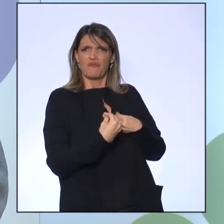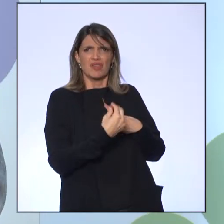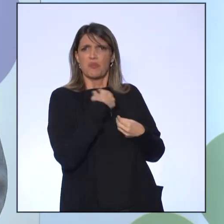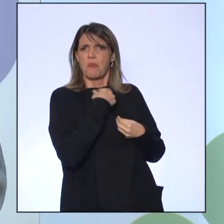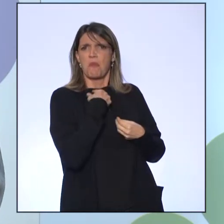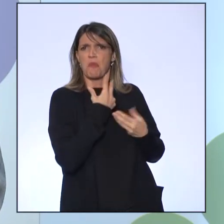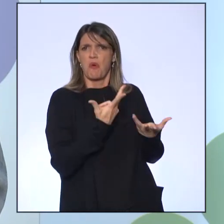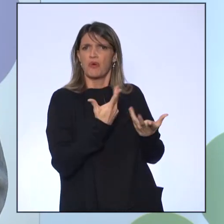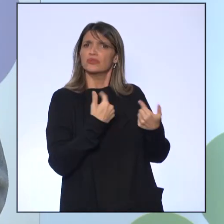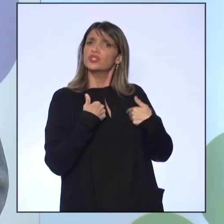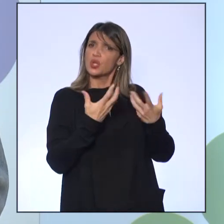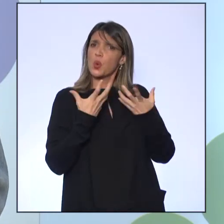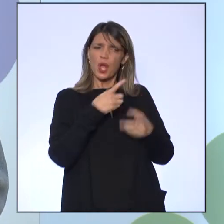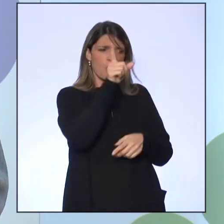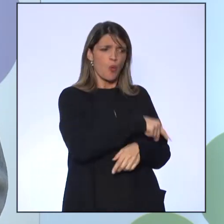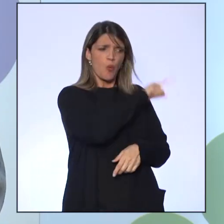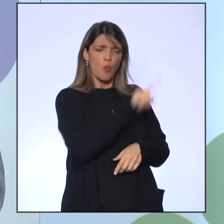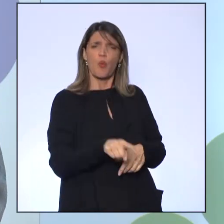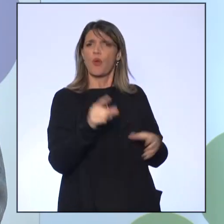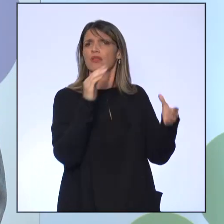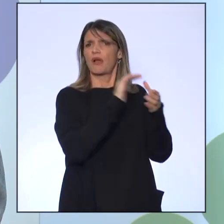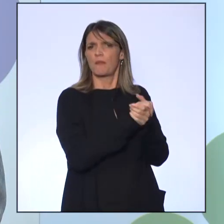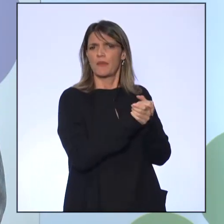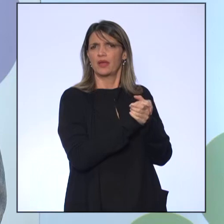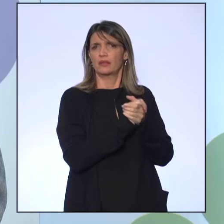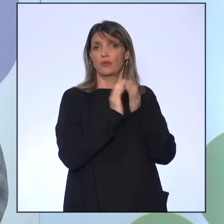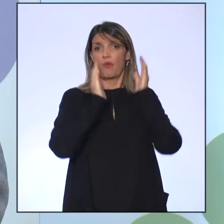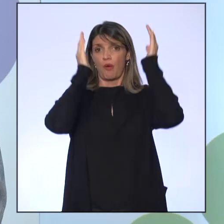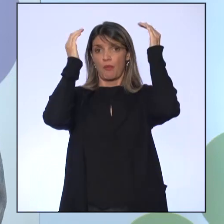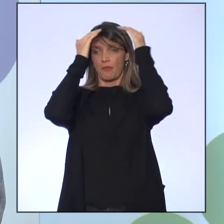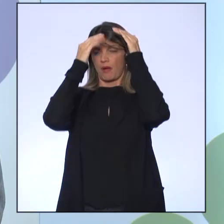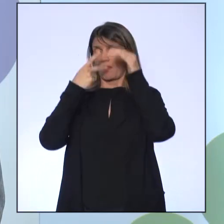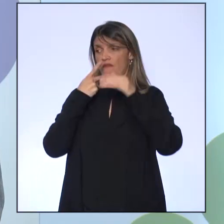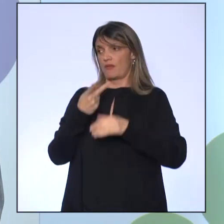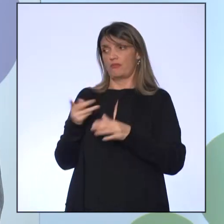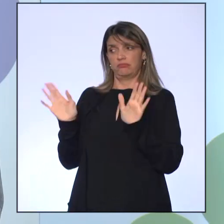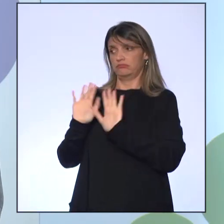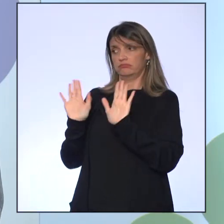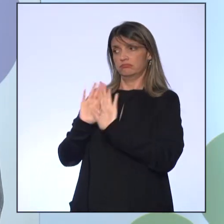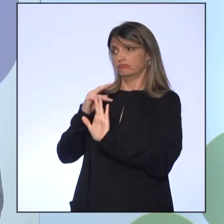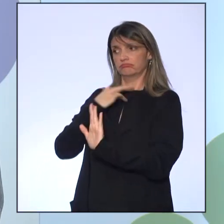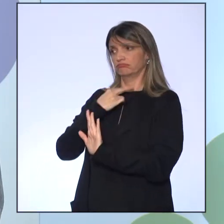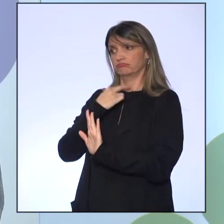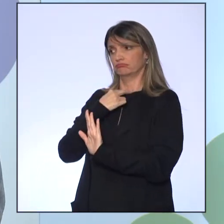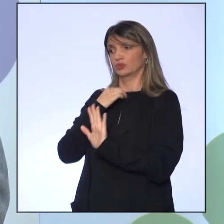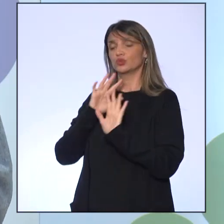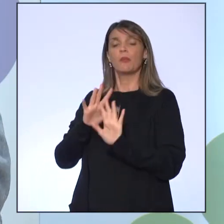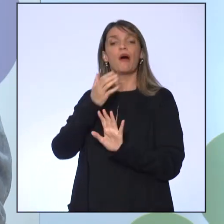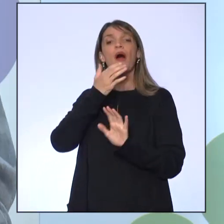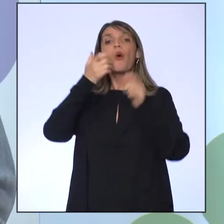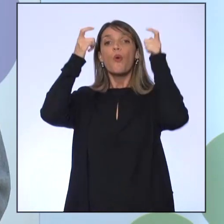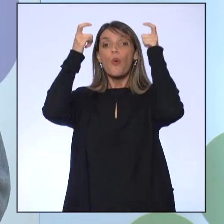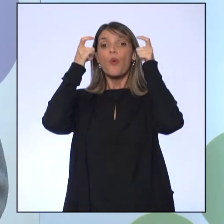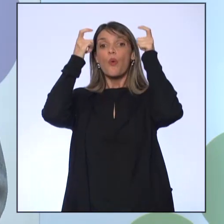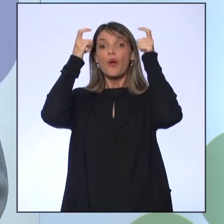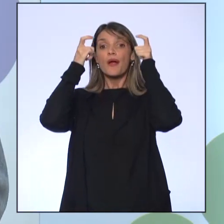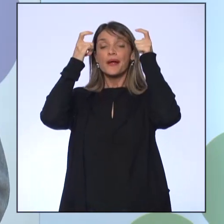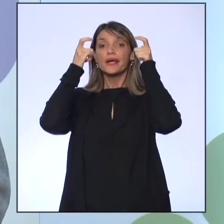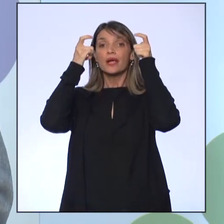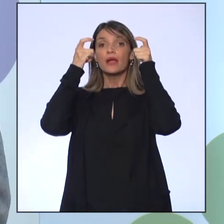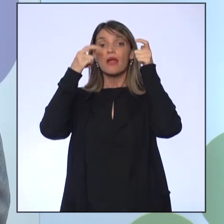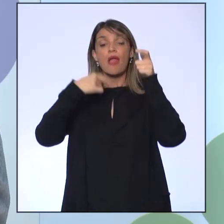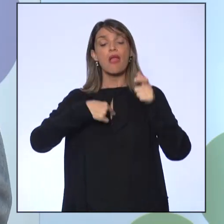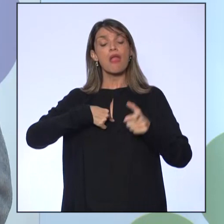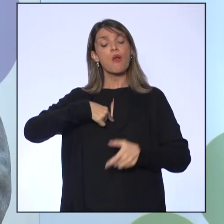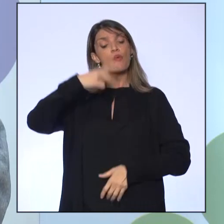trono, e eu gostaria de anular meu casamento. O Papa negando, o rei Henrique VIII decidiu usar da sua autoridade